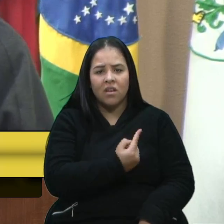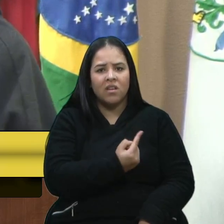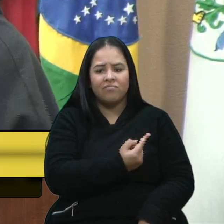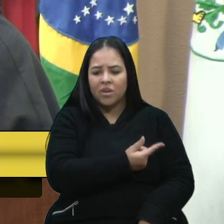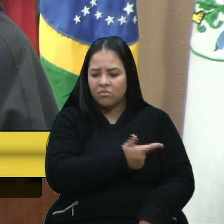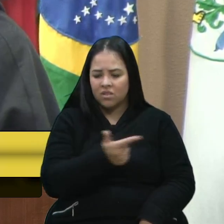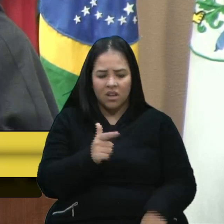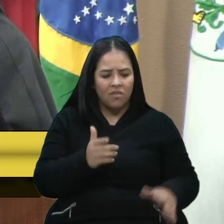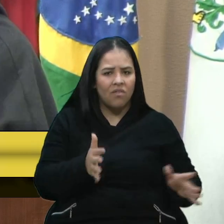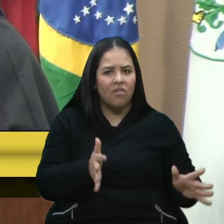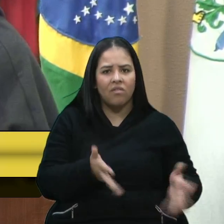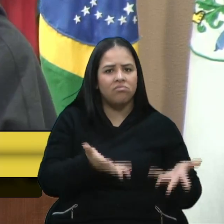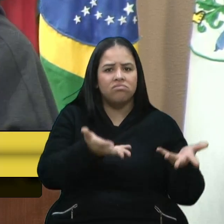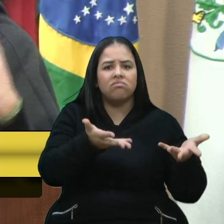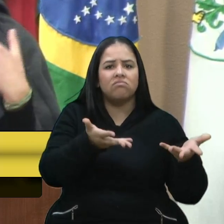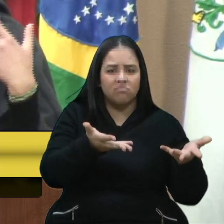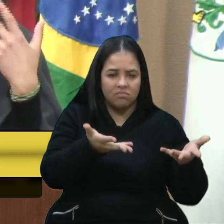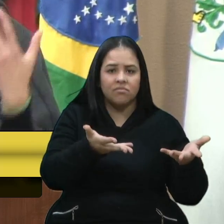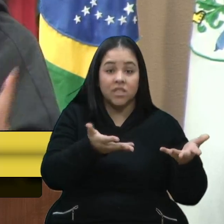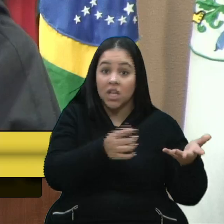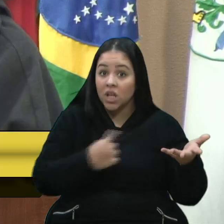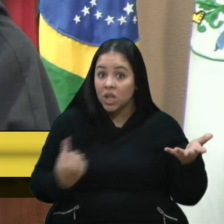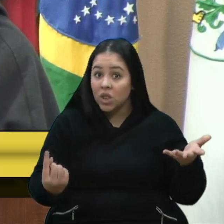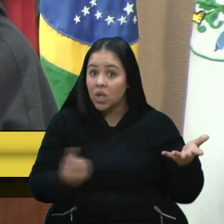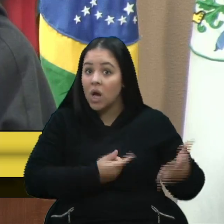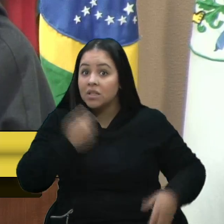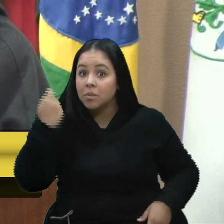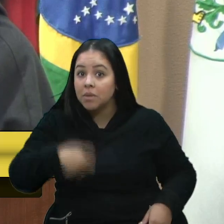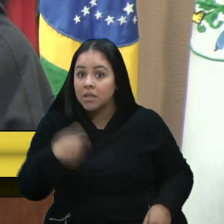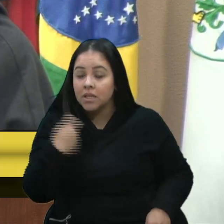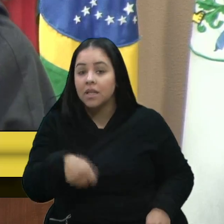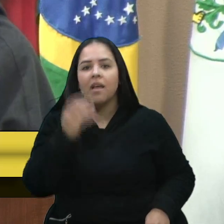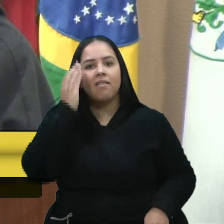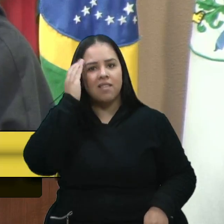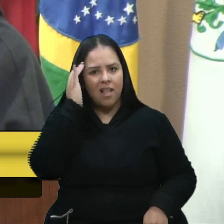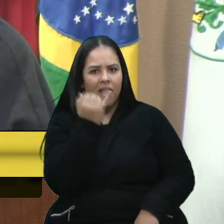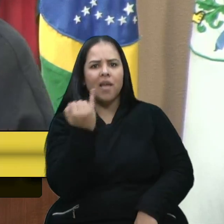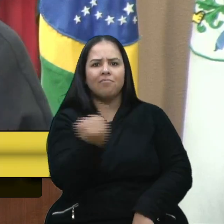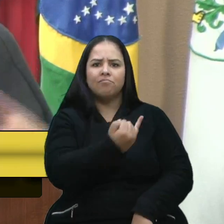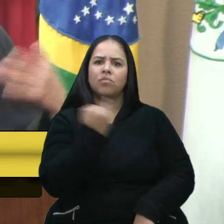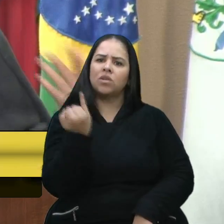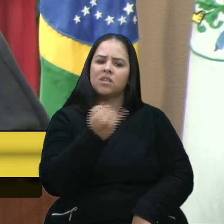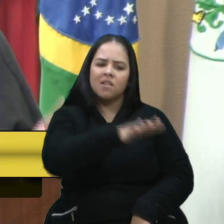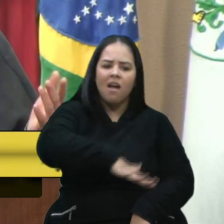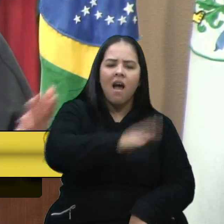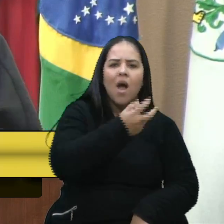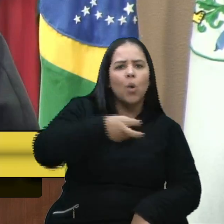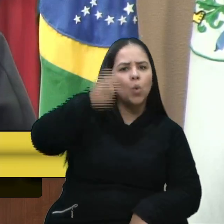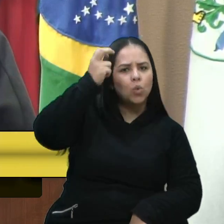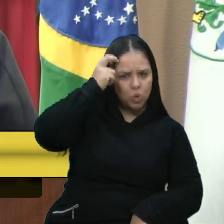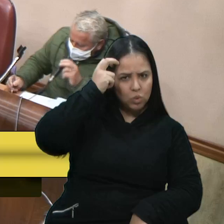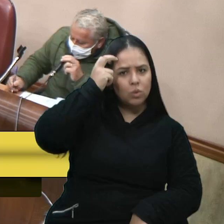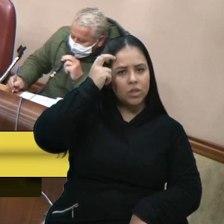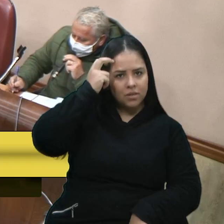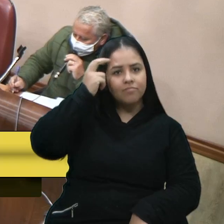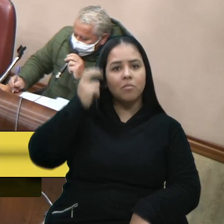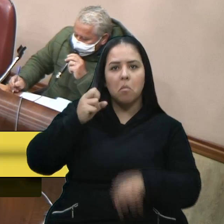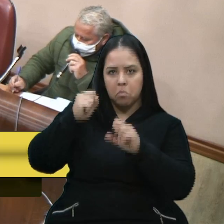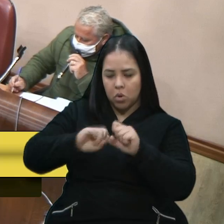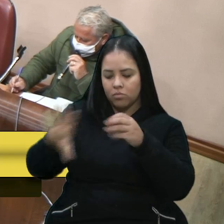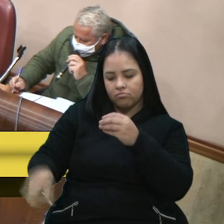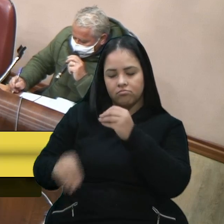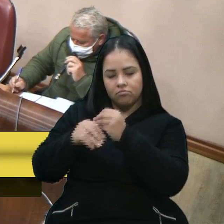desamparado. Então, também cabe a nós, entendendo a importância que ele tem, pensarmos nesse ponto. Sua parte, vereador D'Ambrosio.